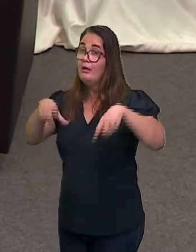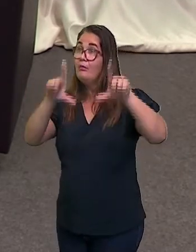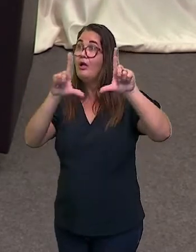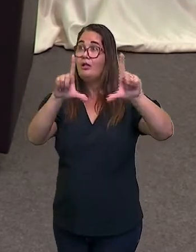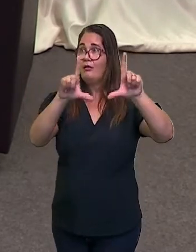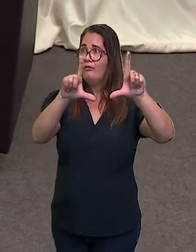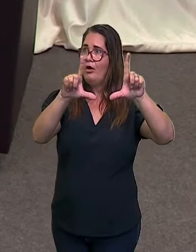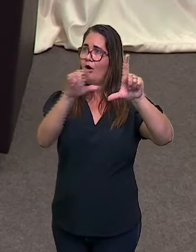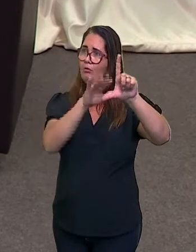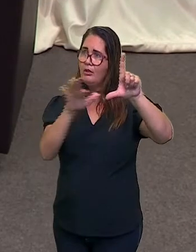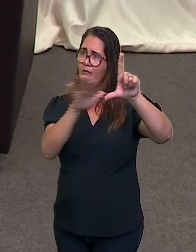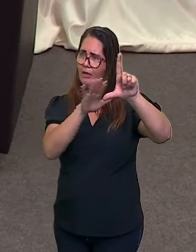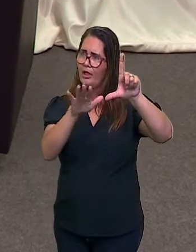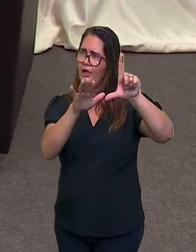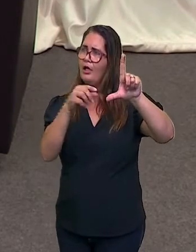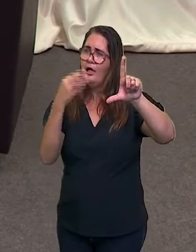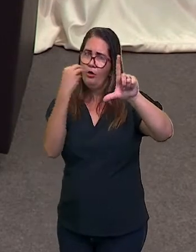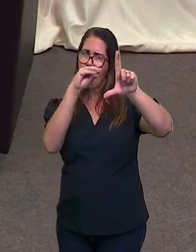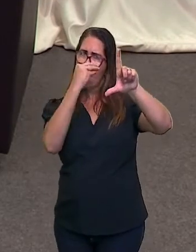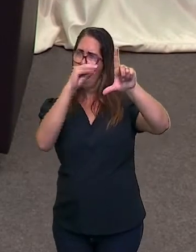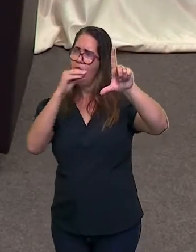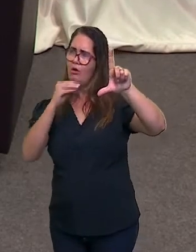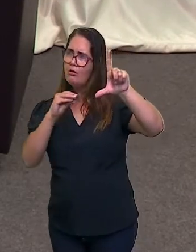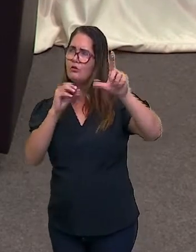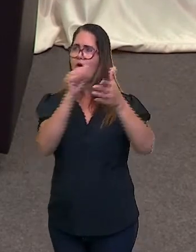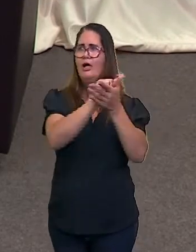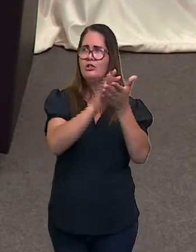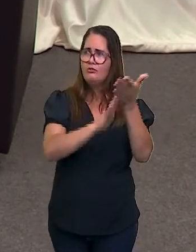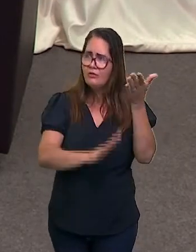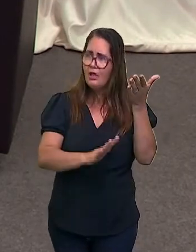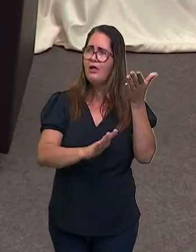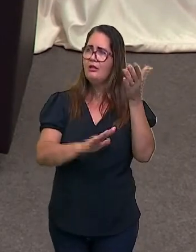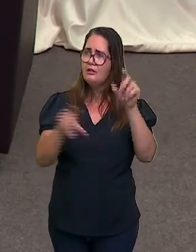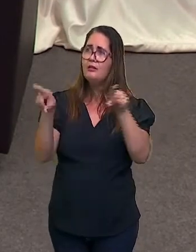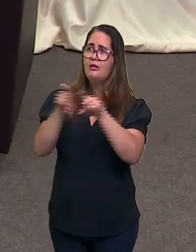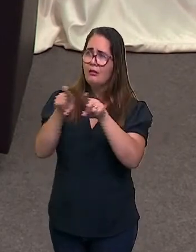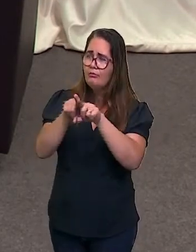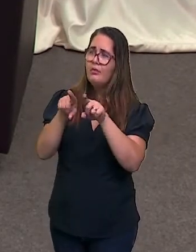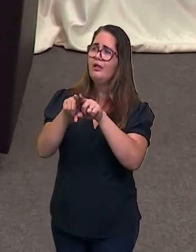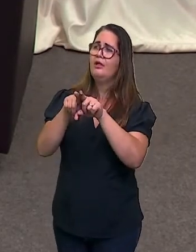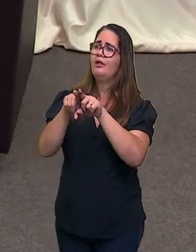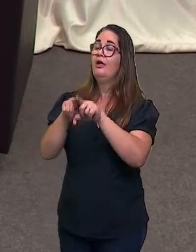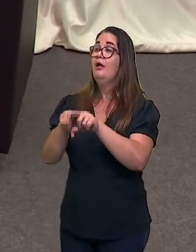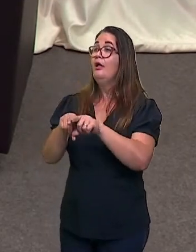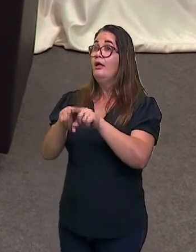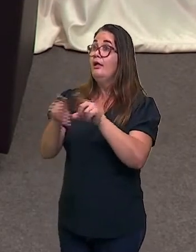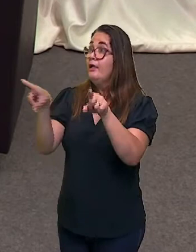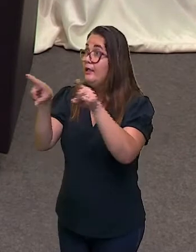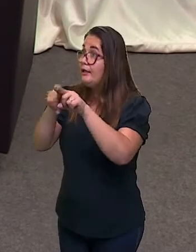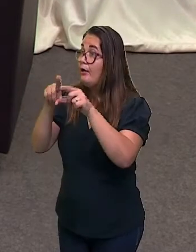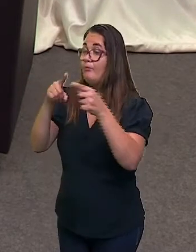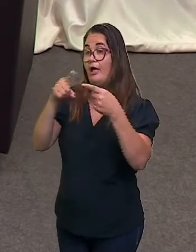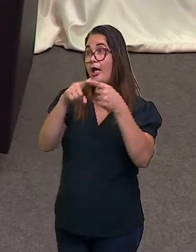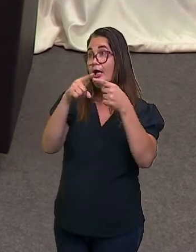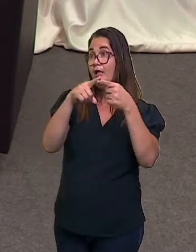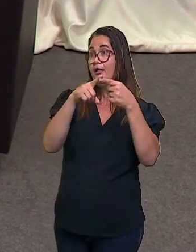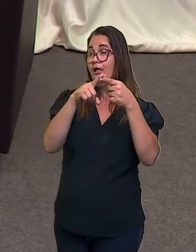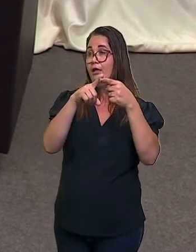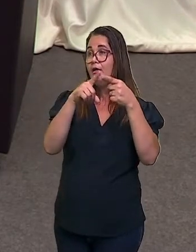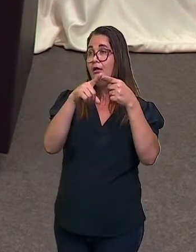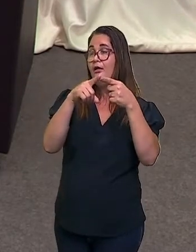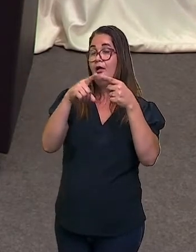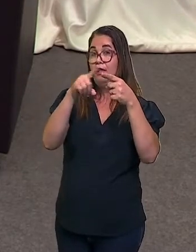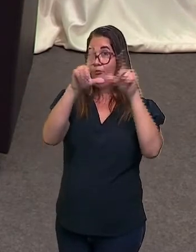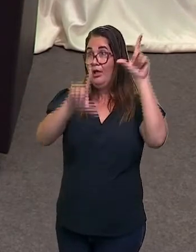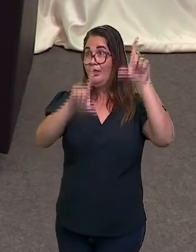plataforma smedgv.com e também envio no WhatsApp privado de cada